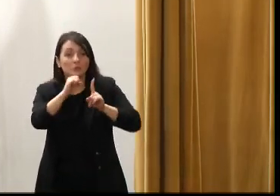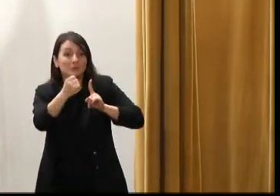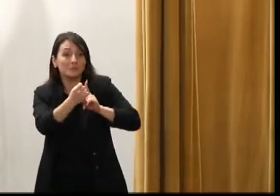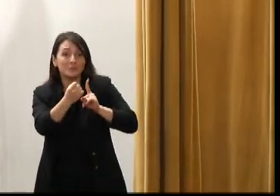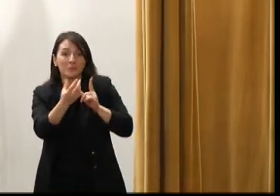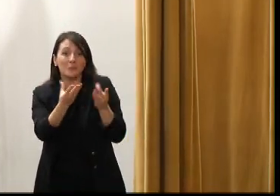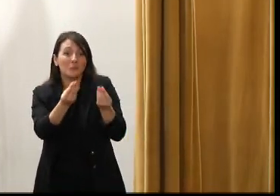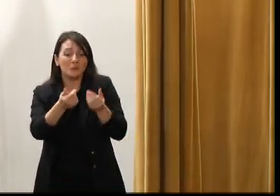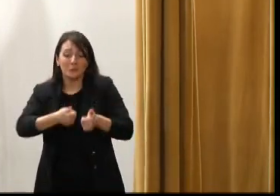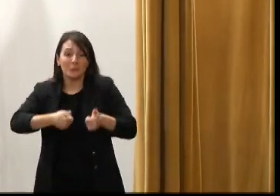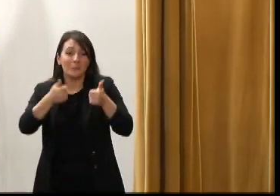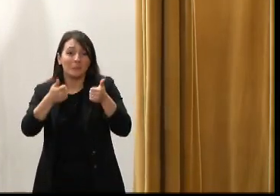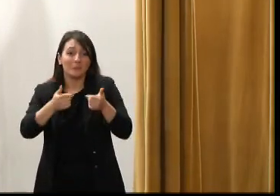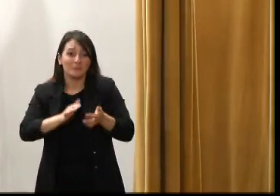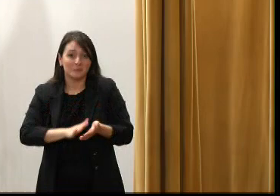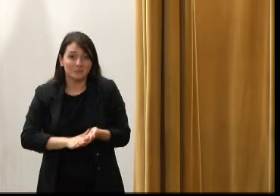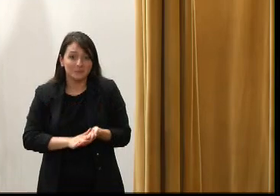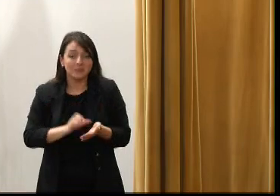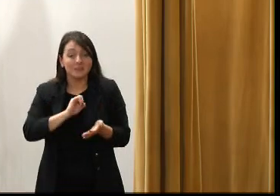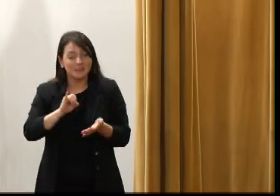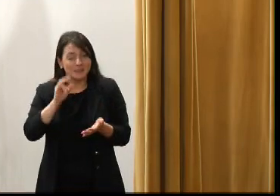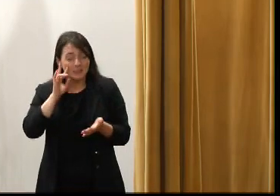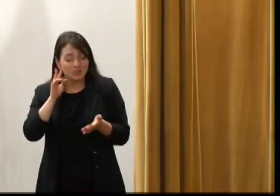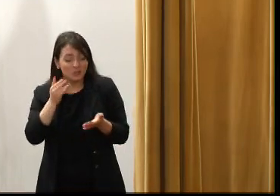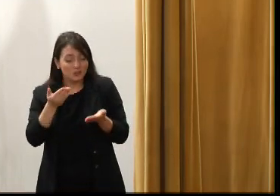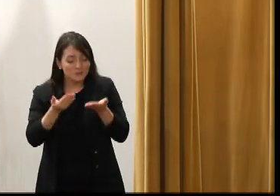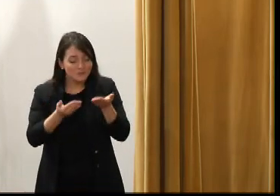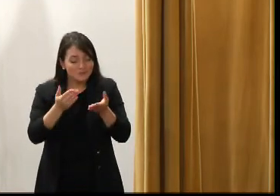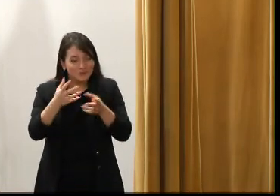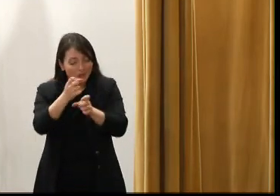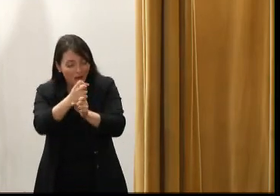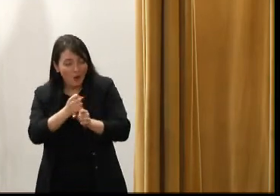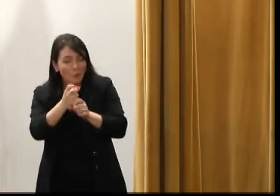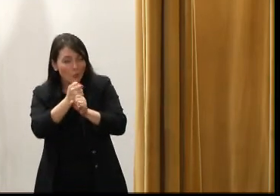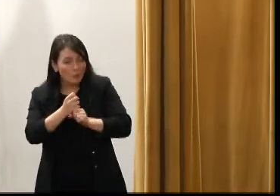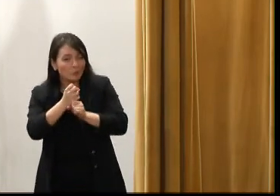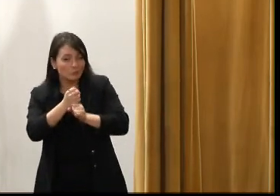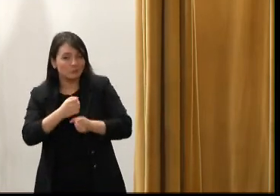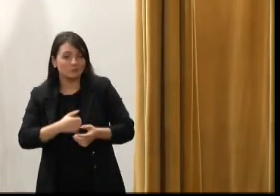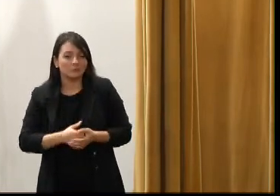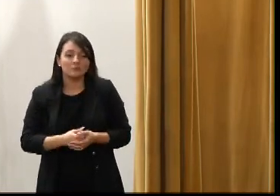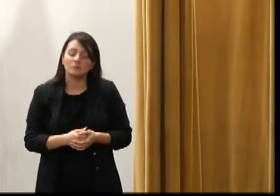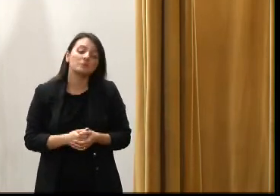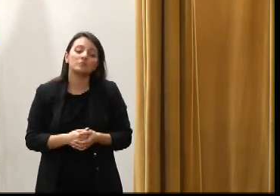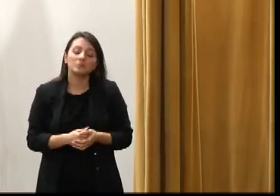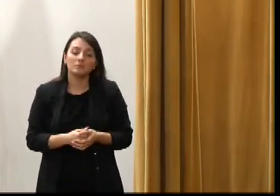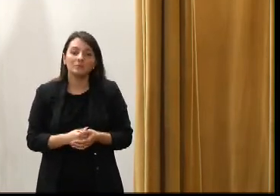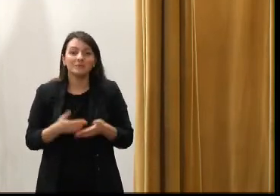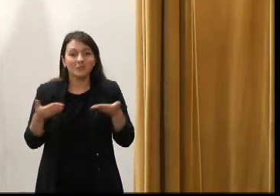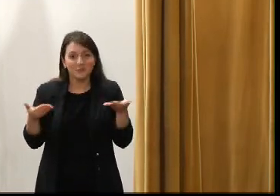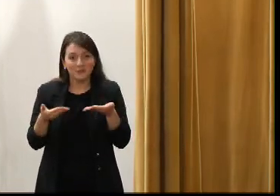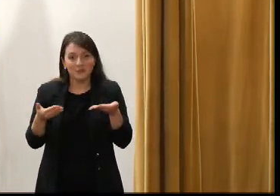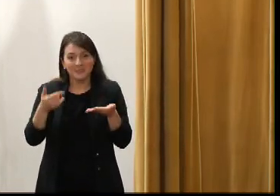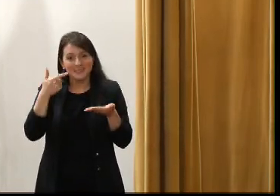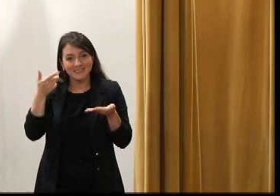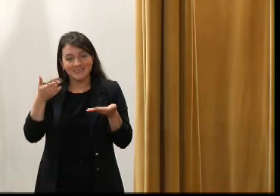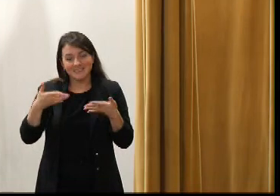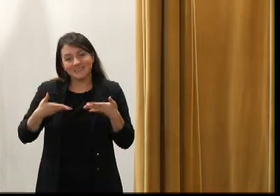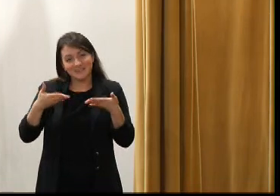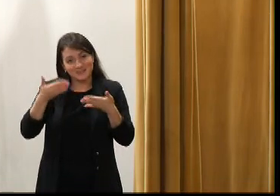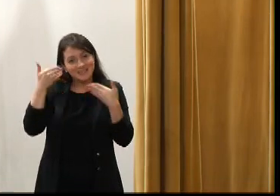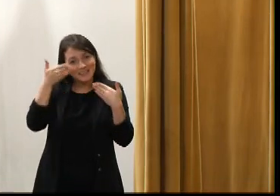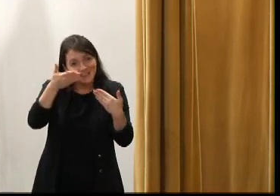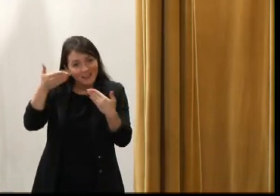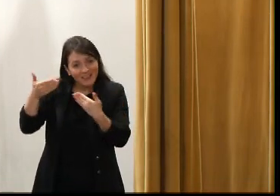muito vantajosa, se colocarmos isso no papel. Foi uma grande honra ter falado para os senhores e para as senhoras.